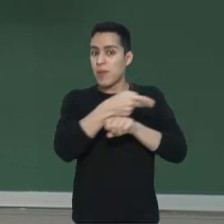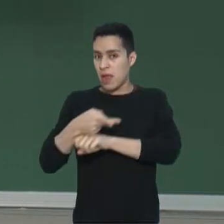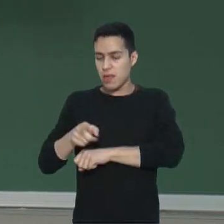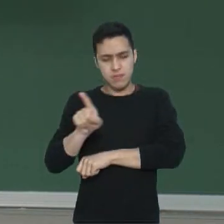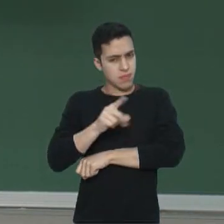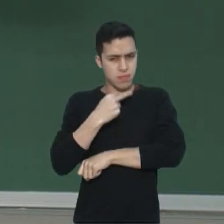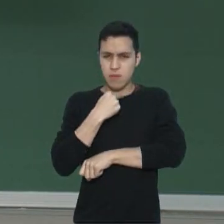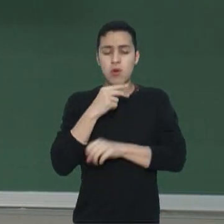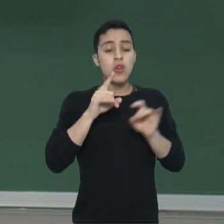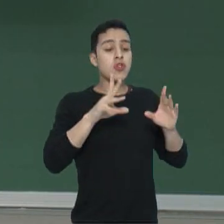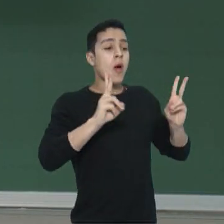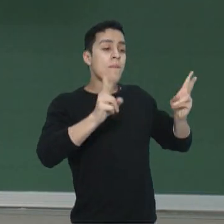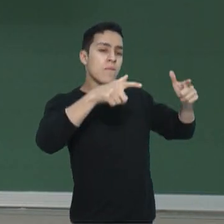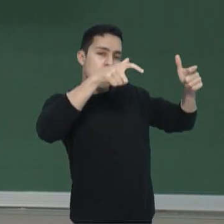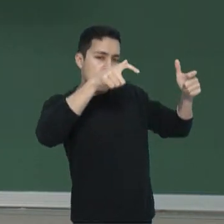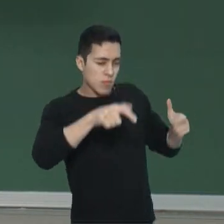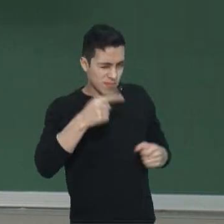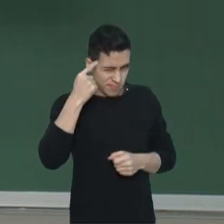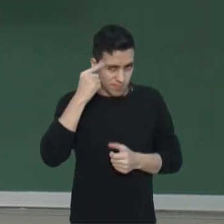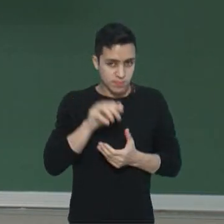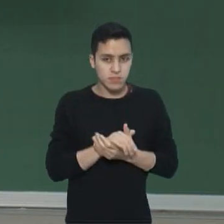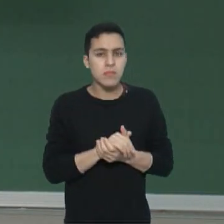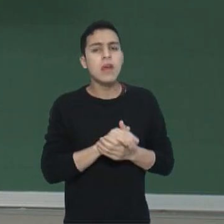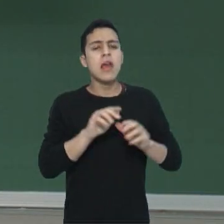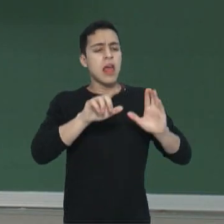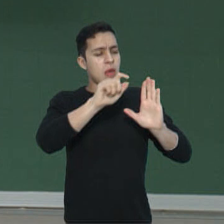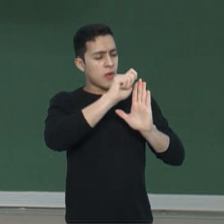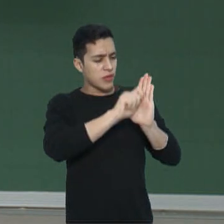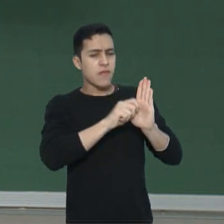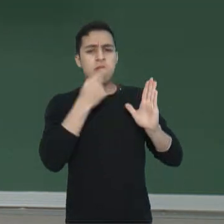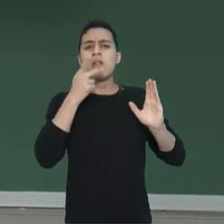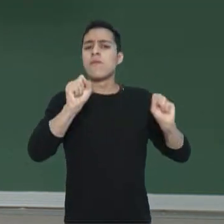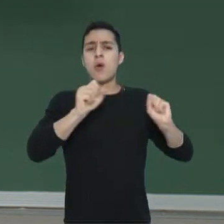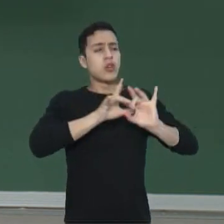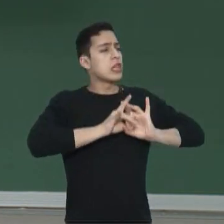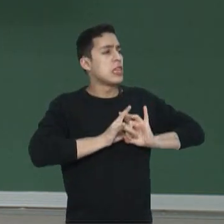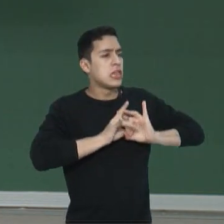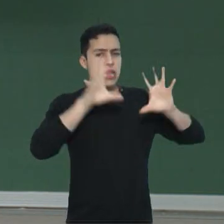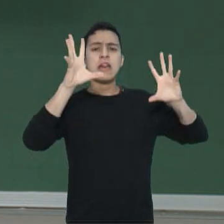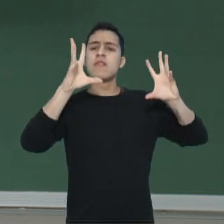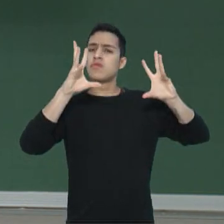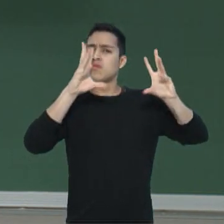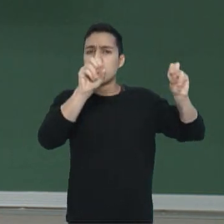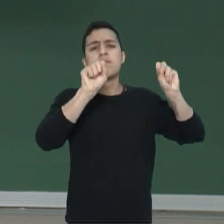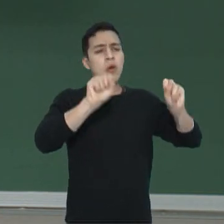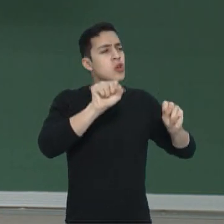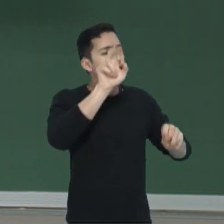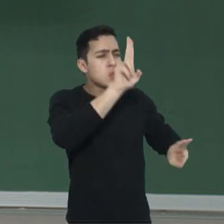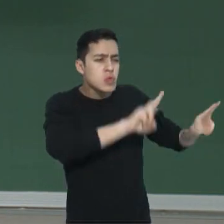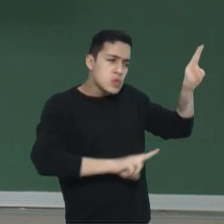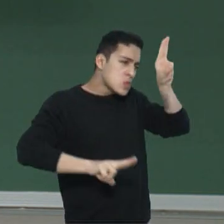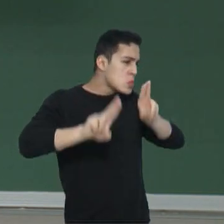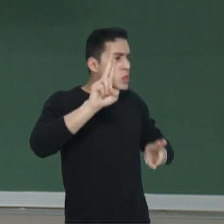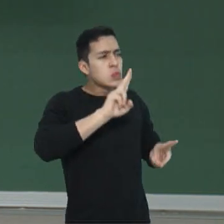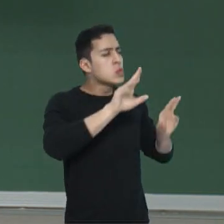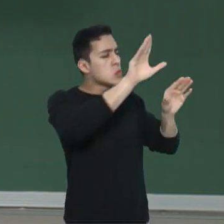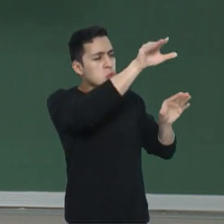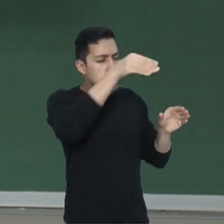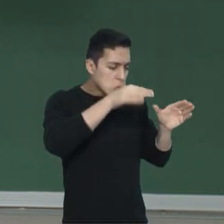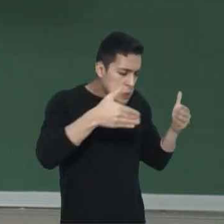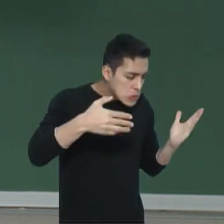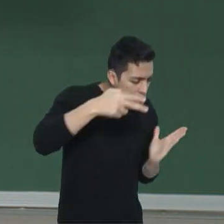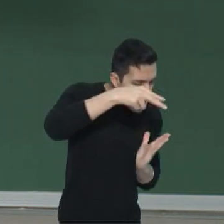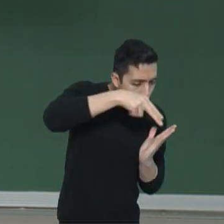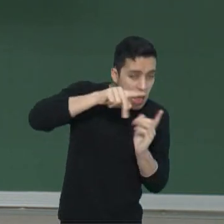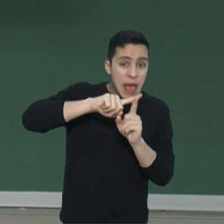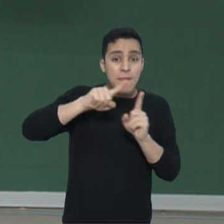deixa claro que todo material pode ser consultado na biblioteca. Por consequência, nem todo material pode ser retirado. Existem